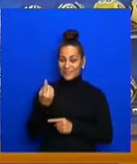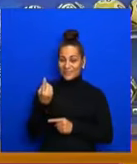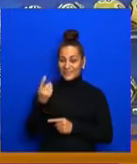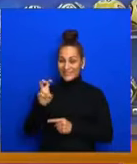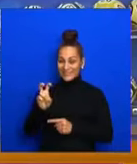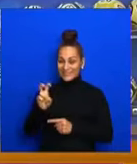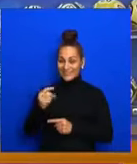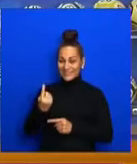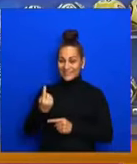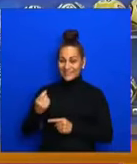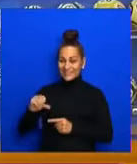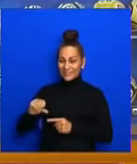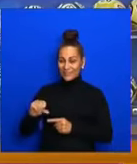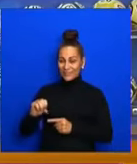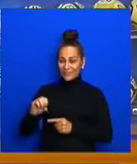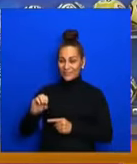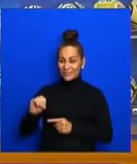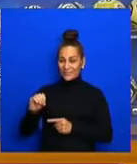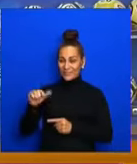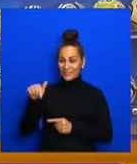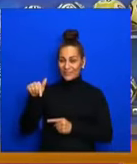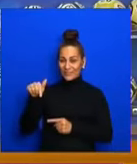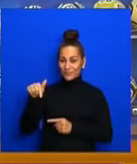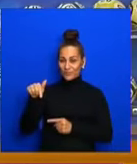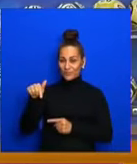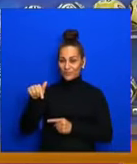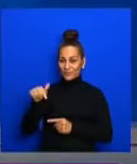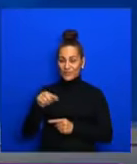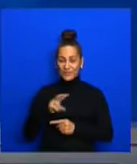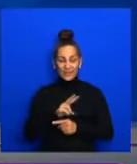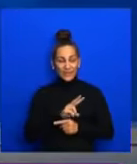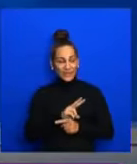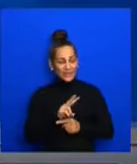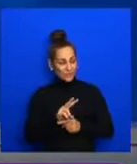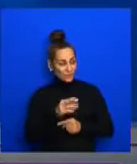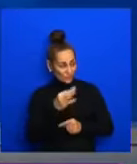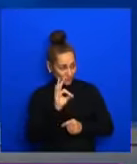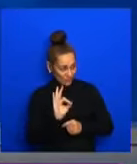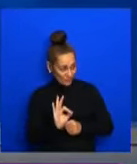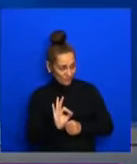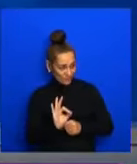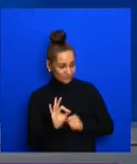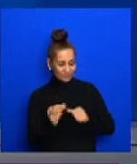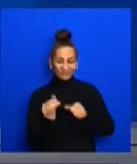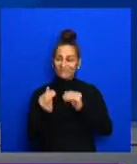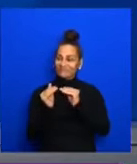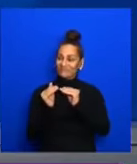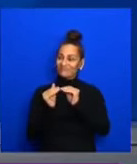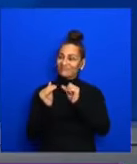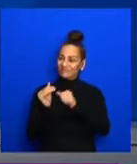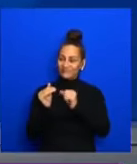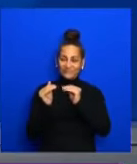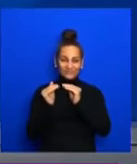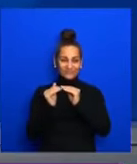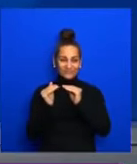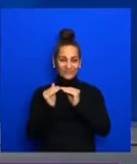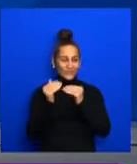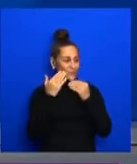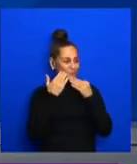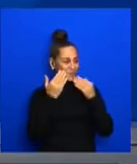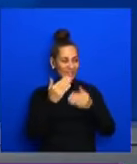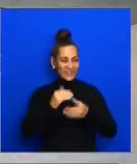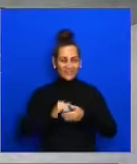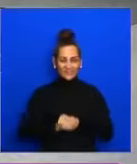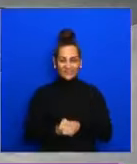24, 15, 19 e 07. Confirmam, auditores? Sim, confirmo. Sim,